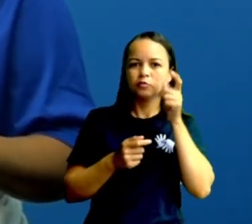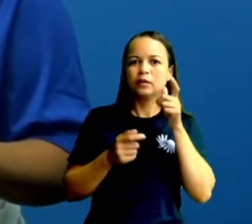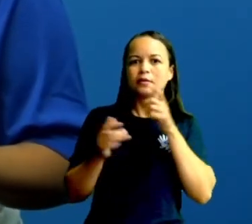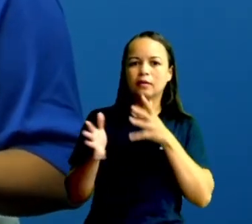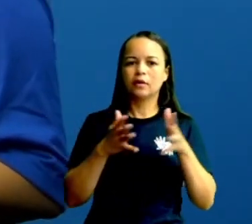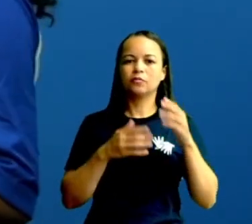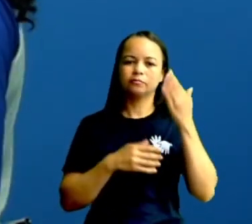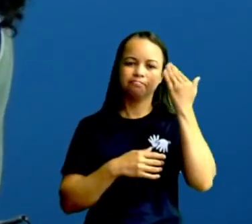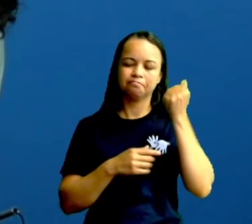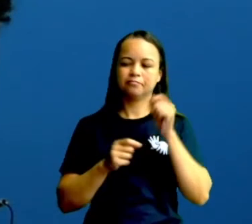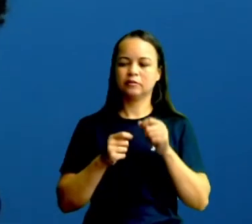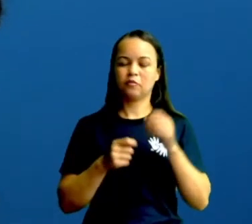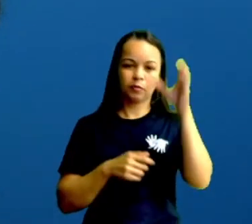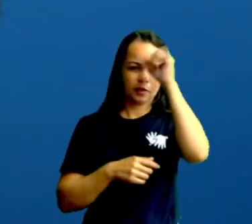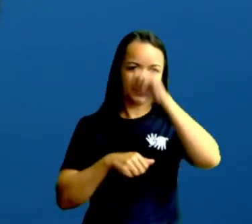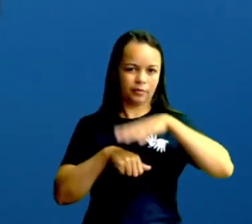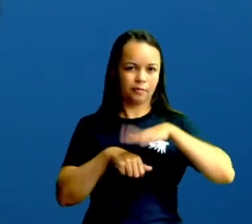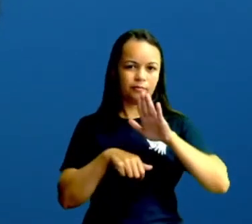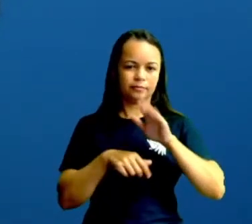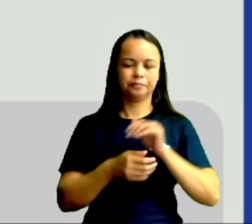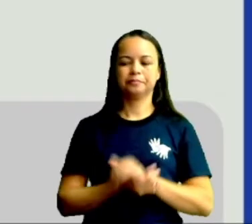vamos lá? Vamos aprender mais um pouquinho?